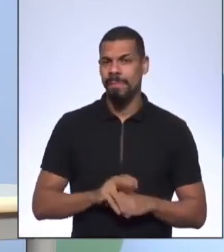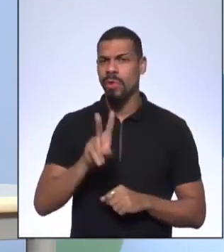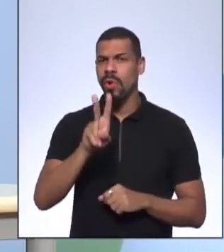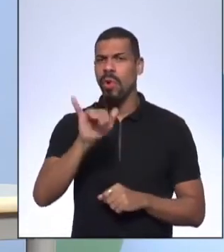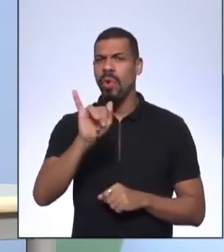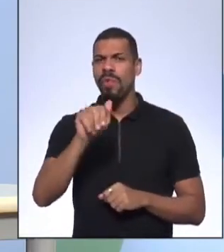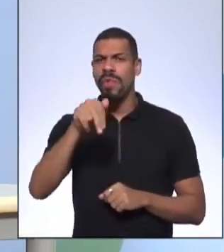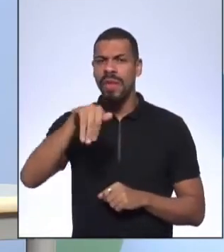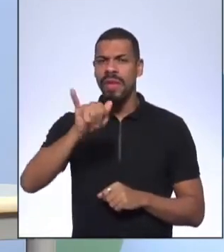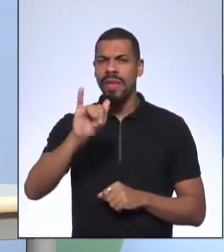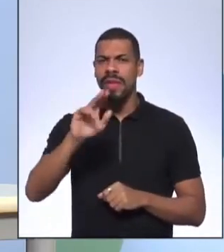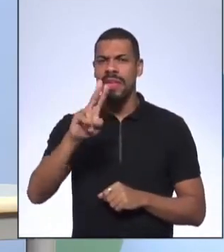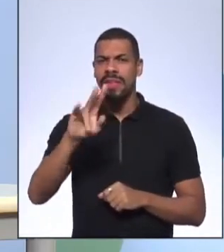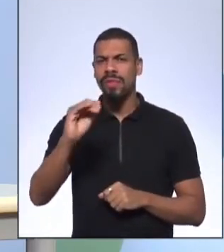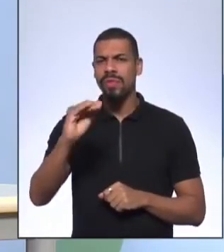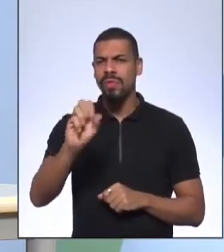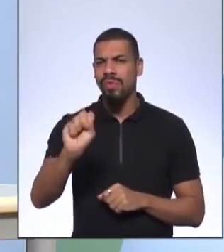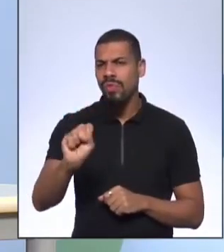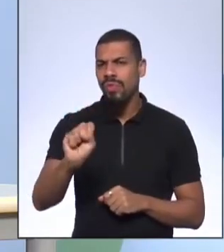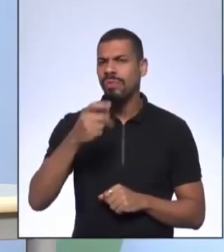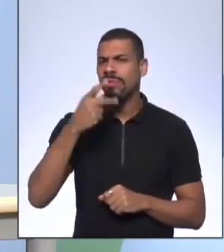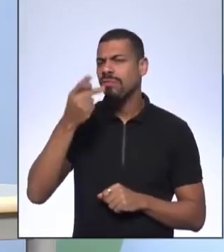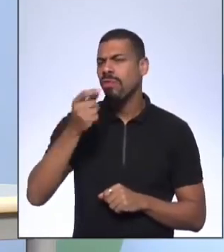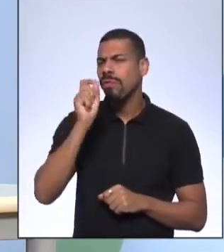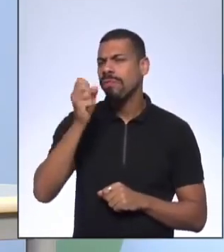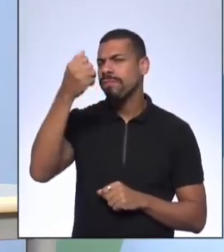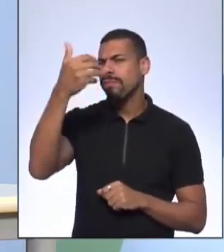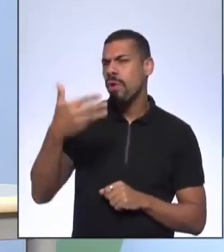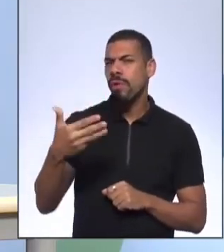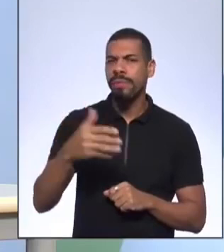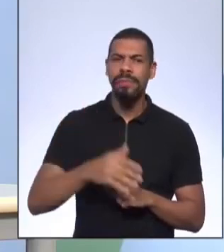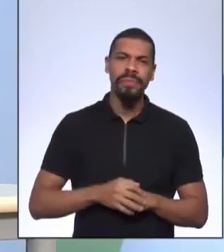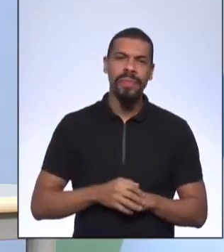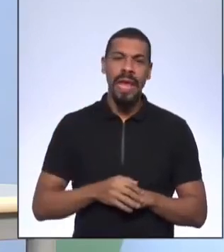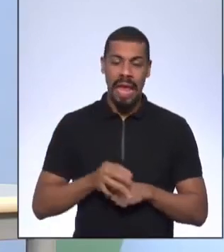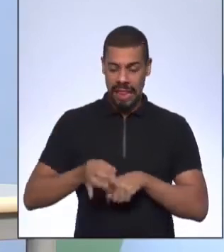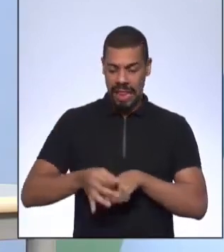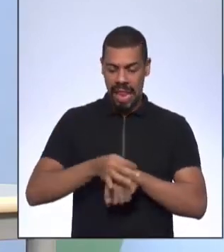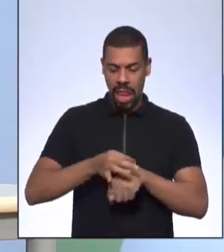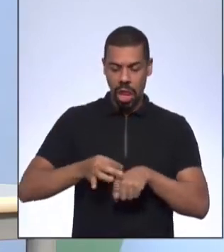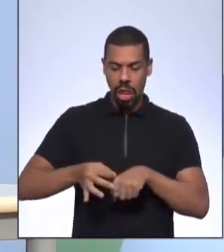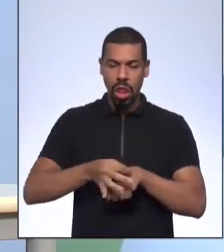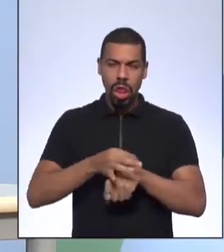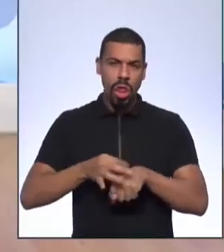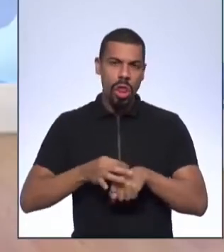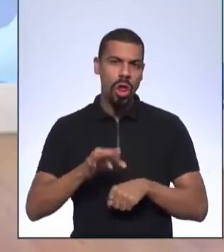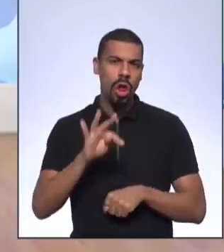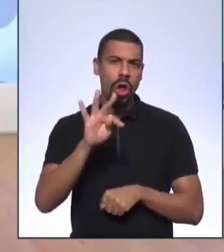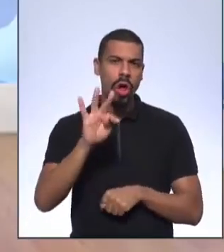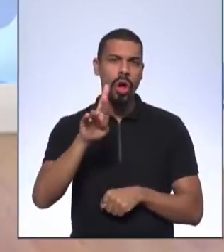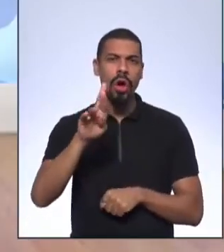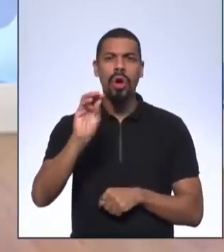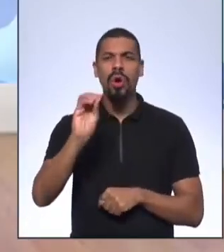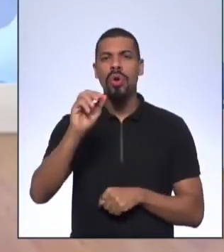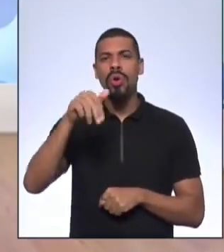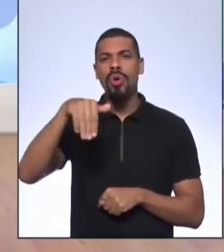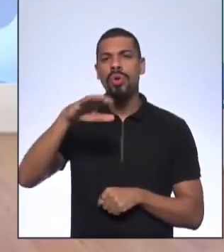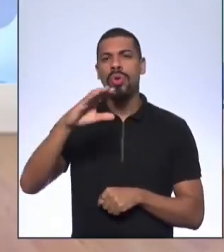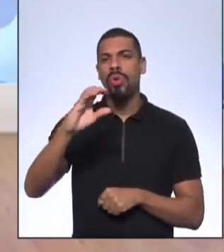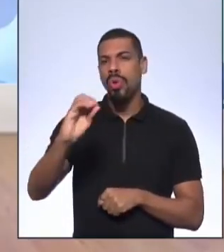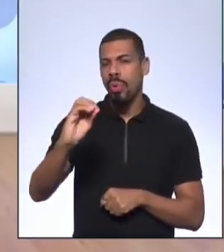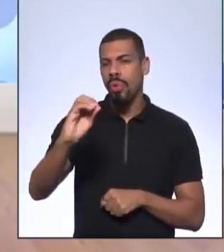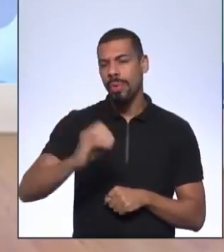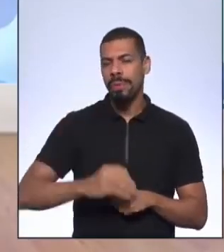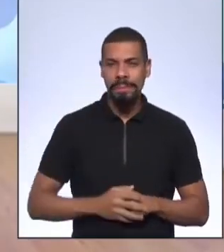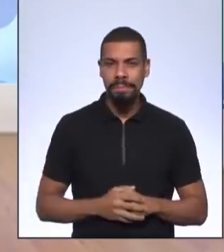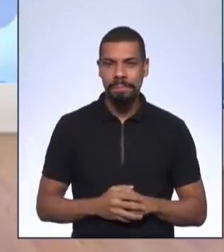ovulação. Achei interessante. E a Esther falou sobre célula-tronco. Olha, muito bom isso, pessoal.